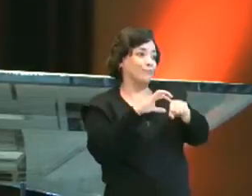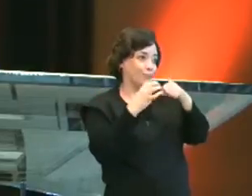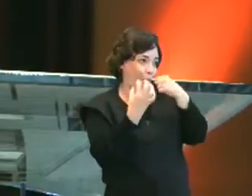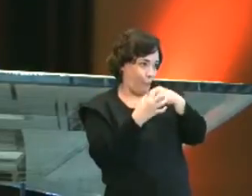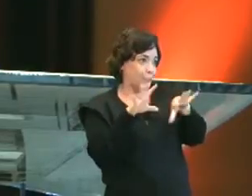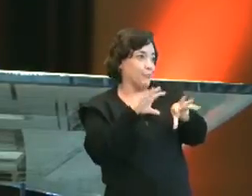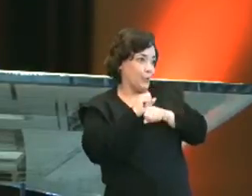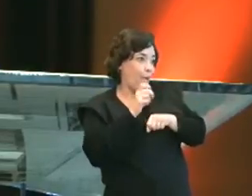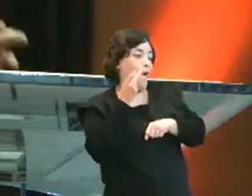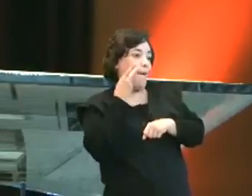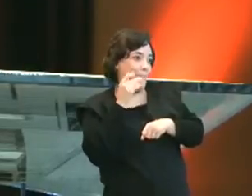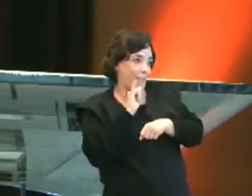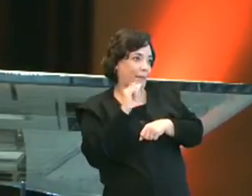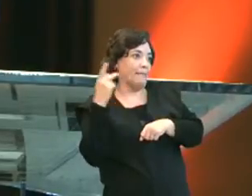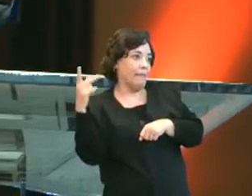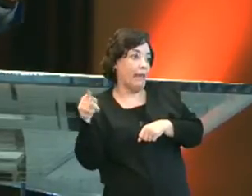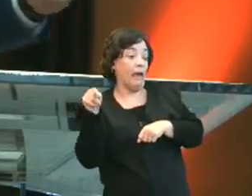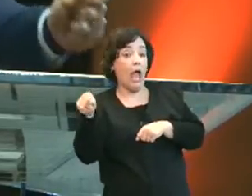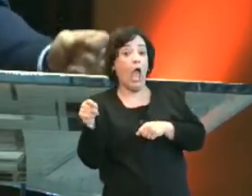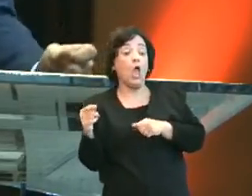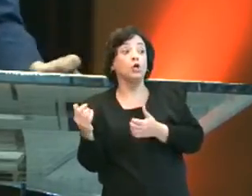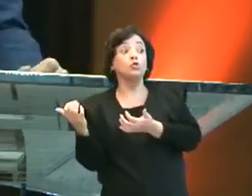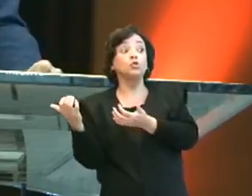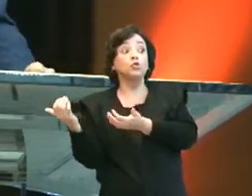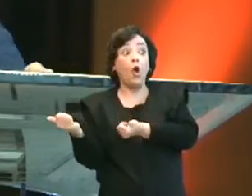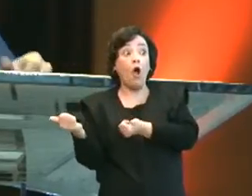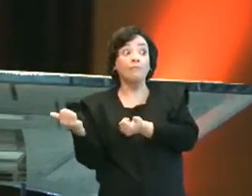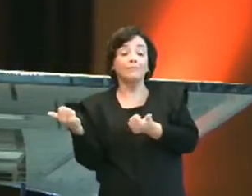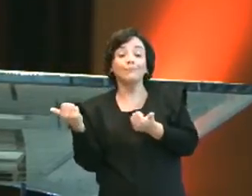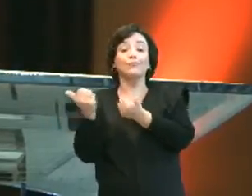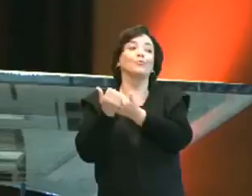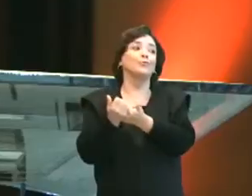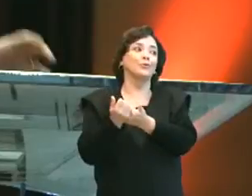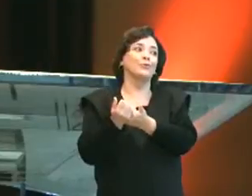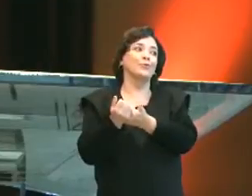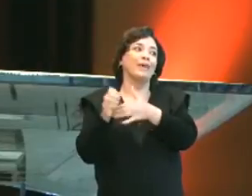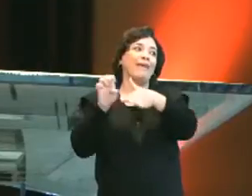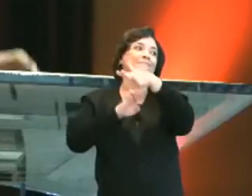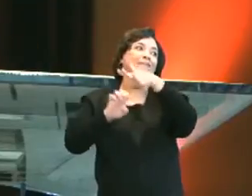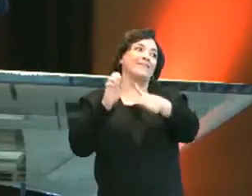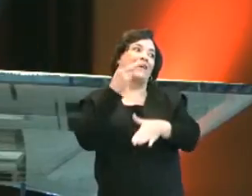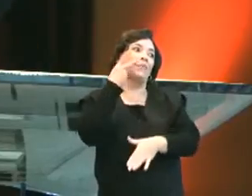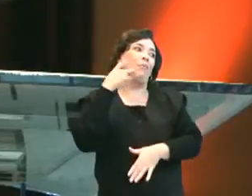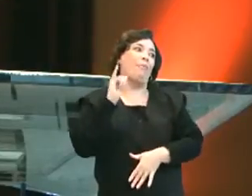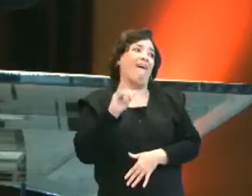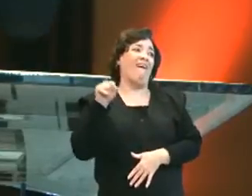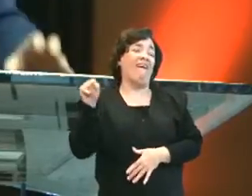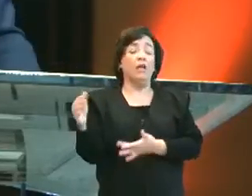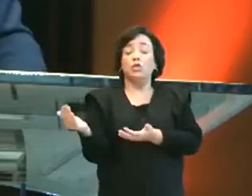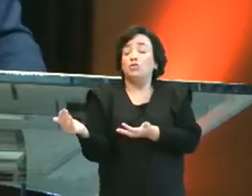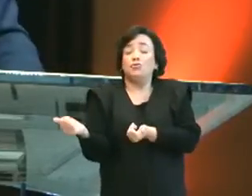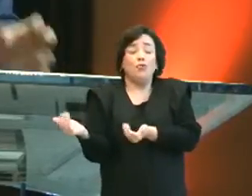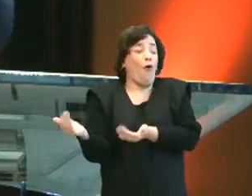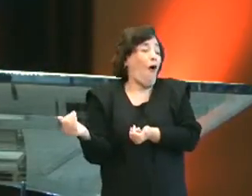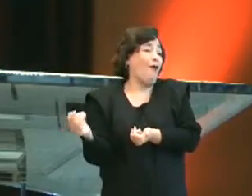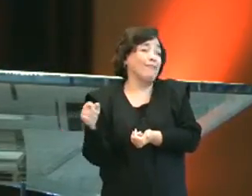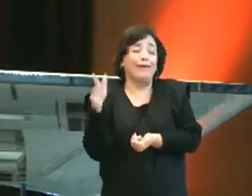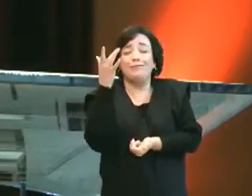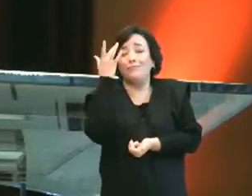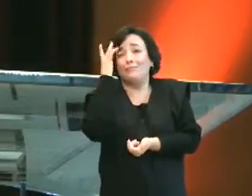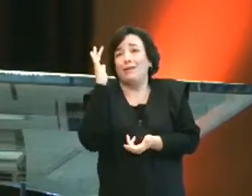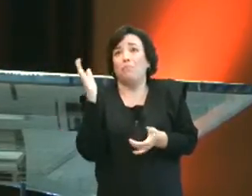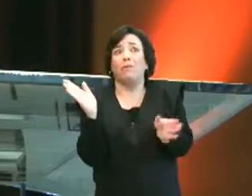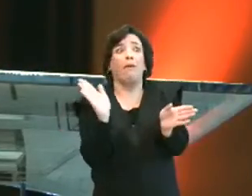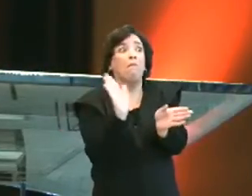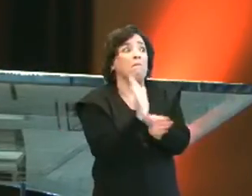pandemia, e ele teve que assumir os negócios. Um menino tocando a empresa e também se